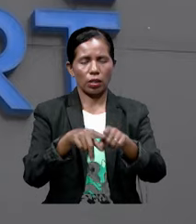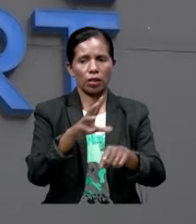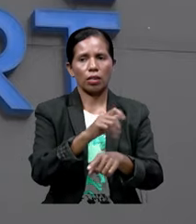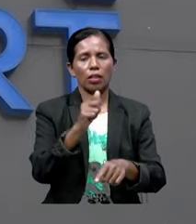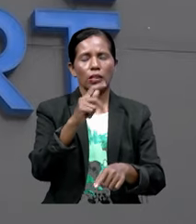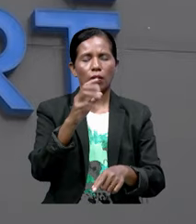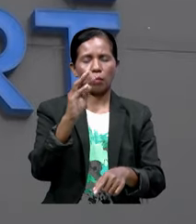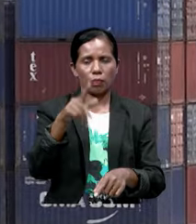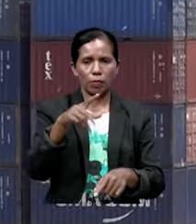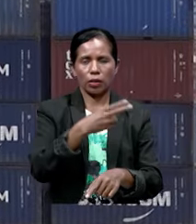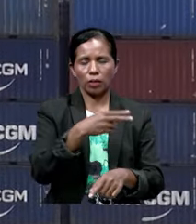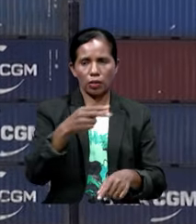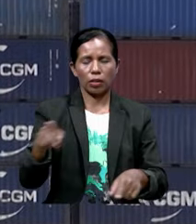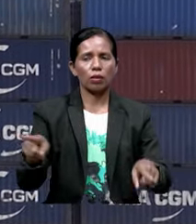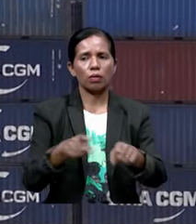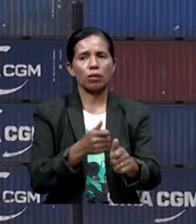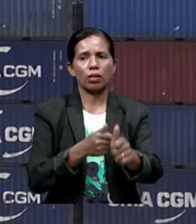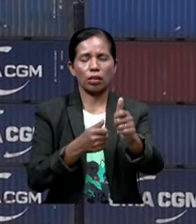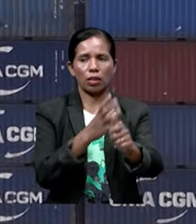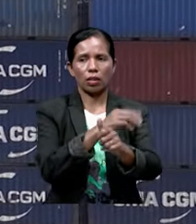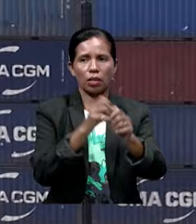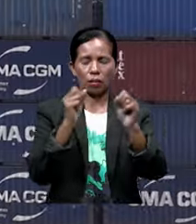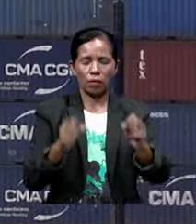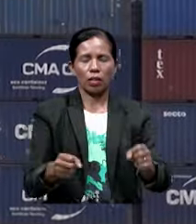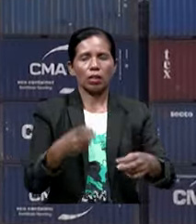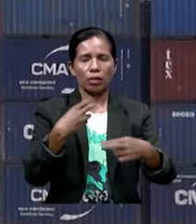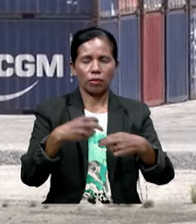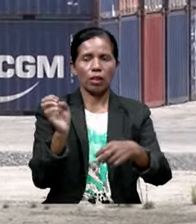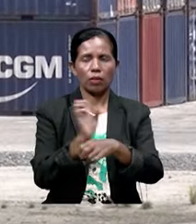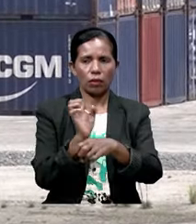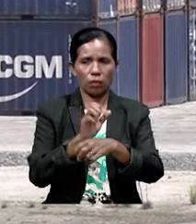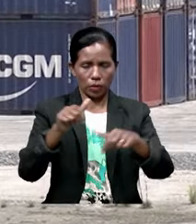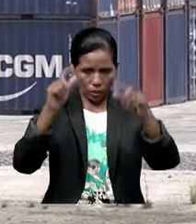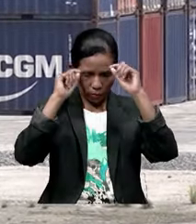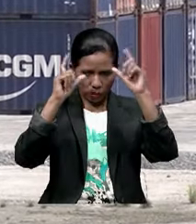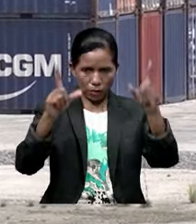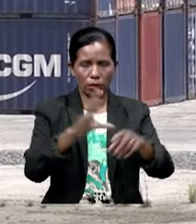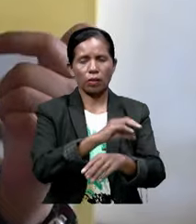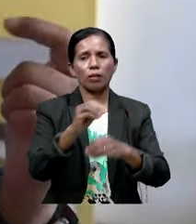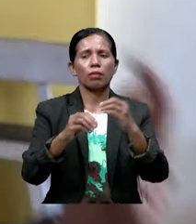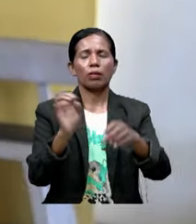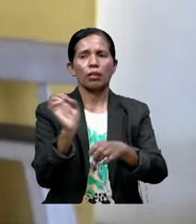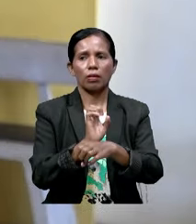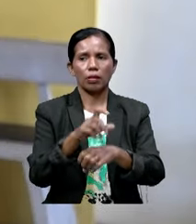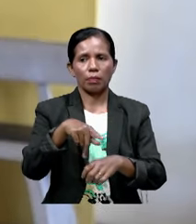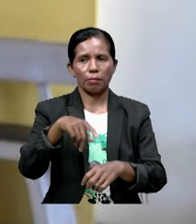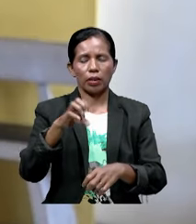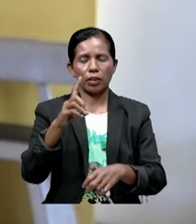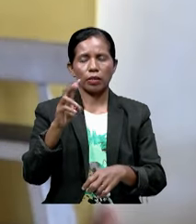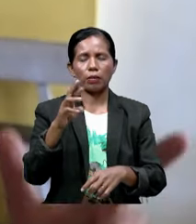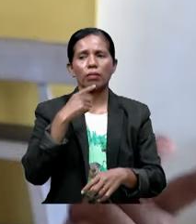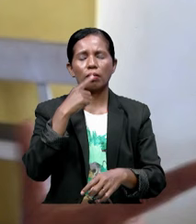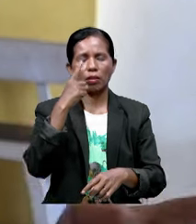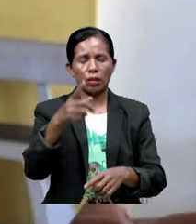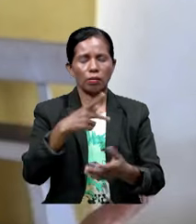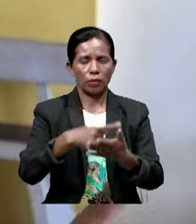Atapupu, Indonésia, não é terceira situação não é ameaça à economia a Timor-Leste. Ligar o assunto no economista Pedro Ximenes Suzere,